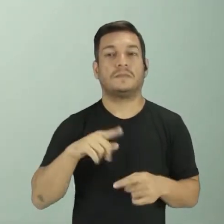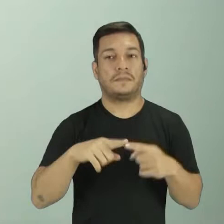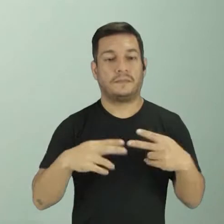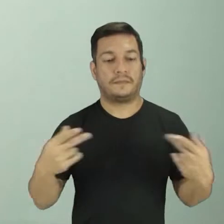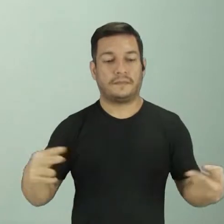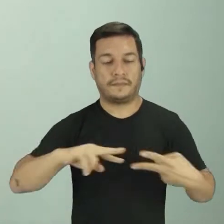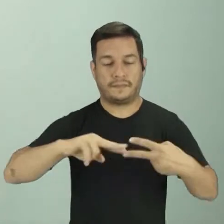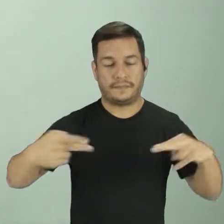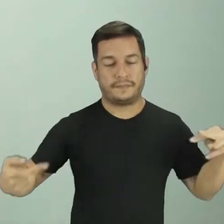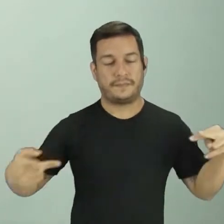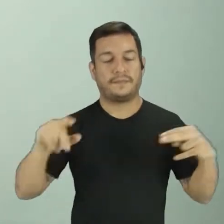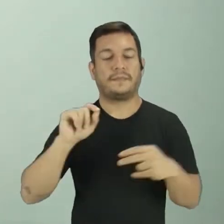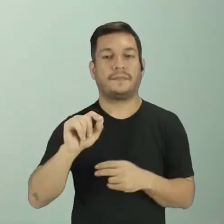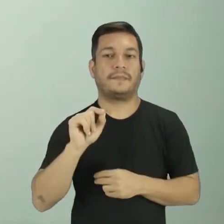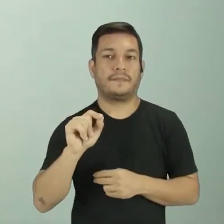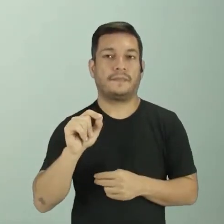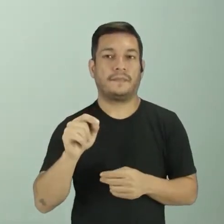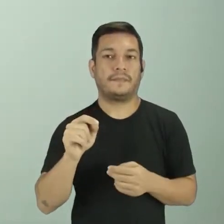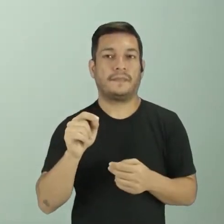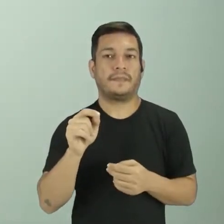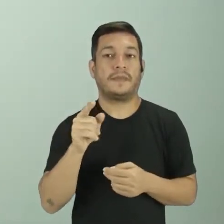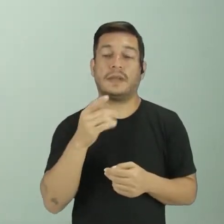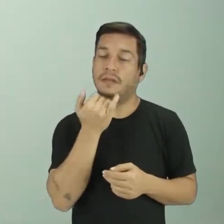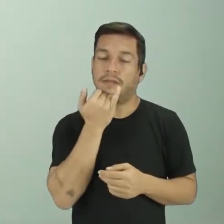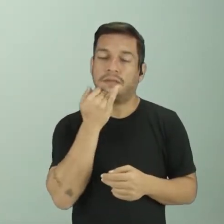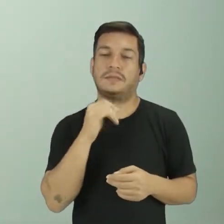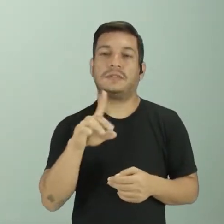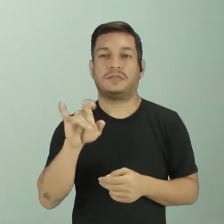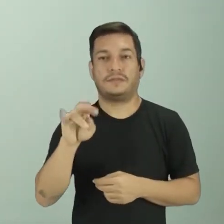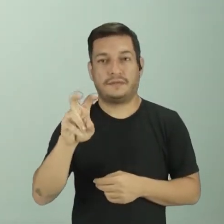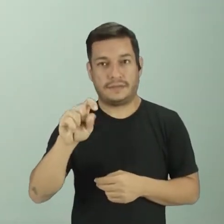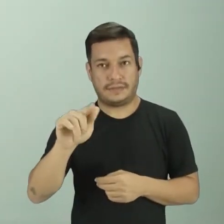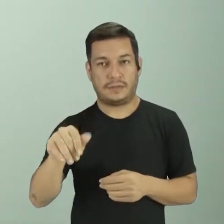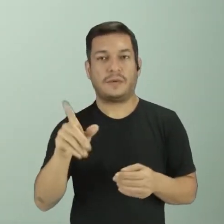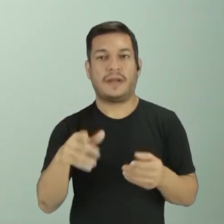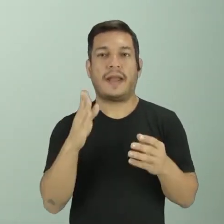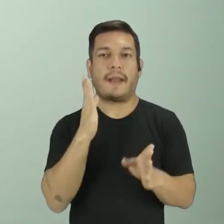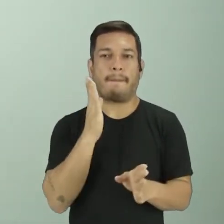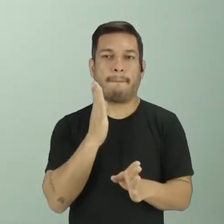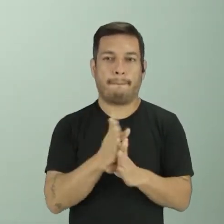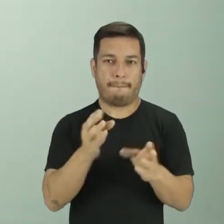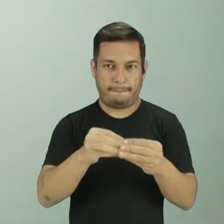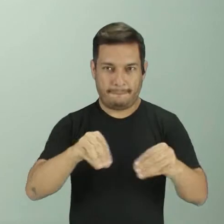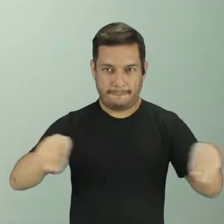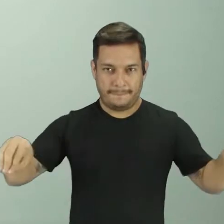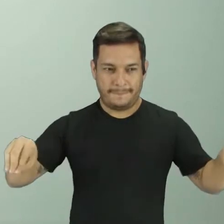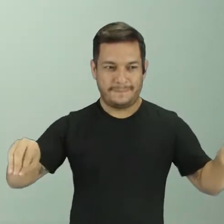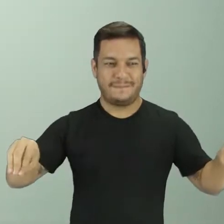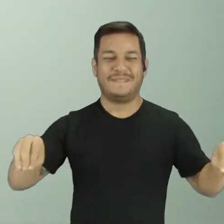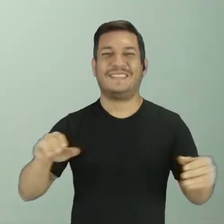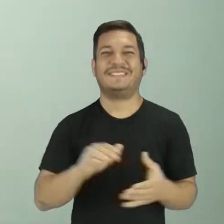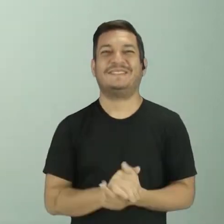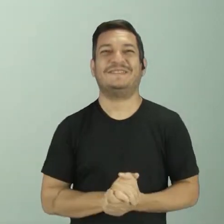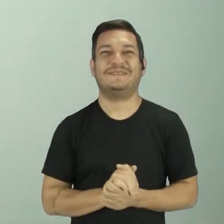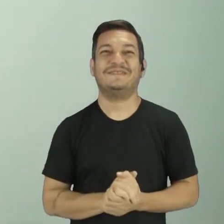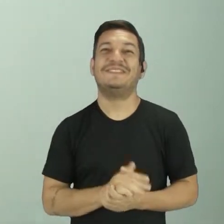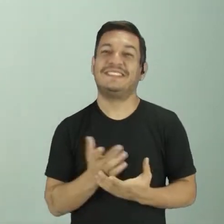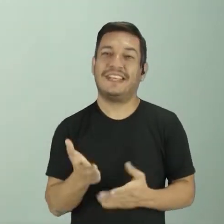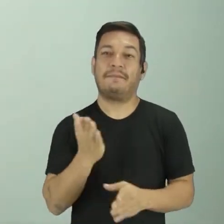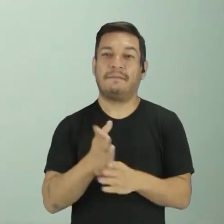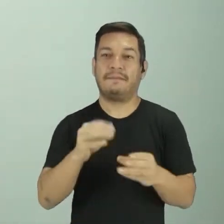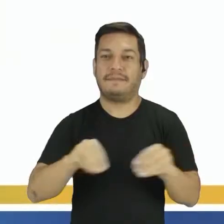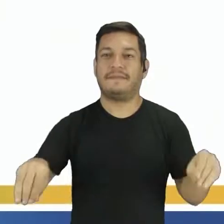genético e essa redução e essa divisão, perdão, é a meiose, tudo bem? Nesse sentido, a meiose